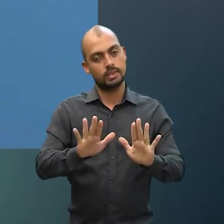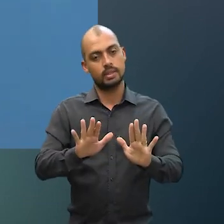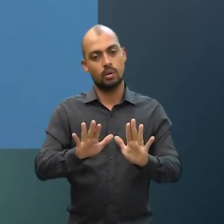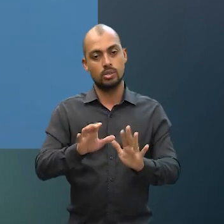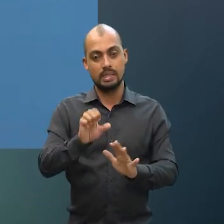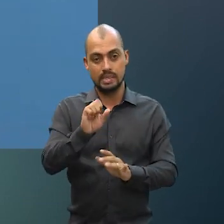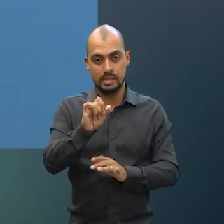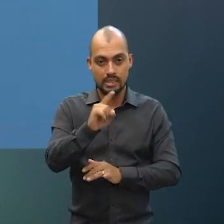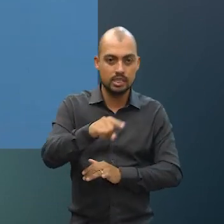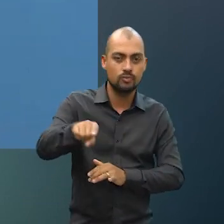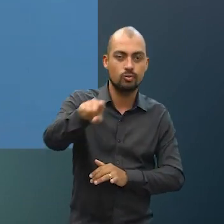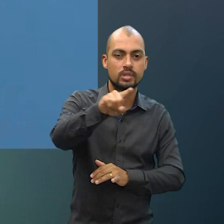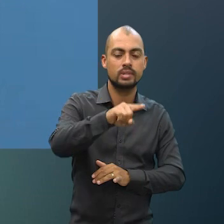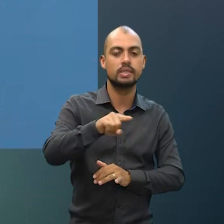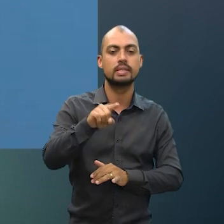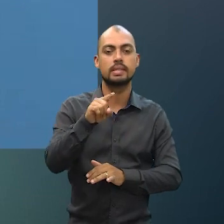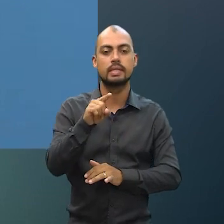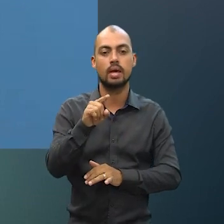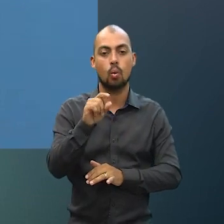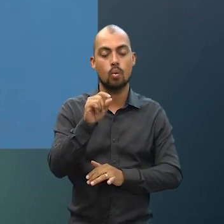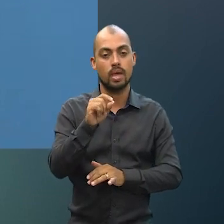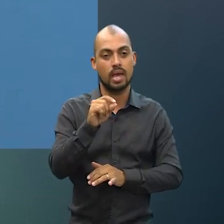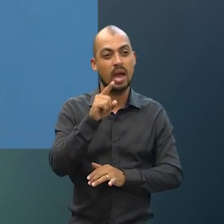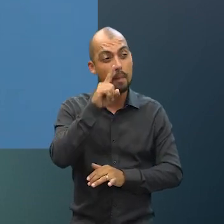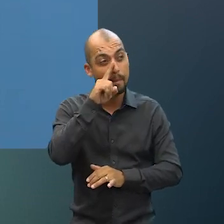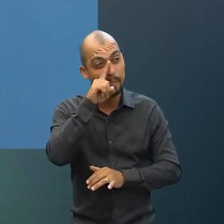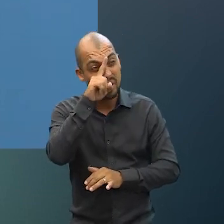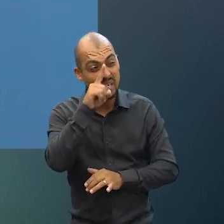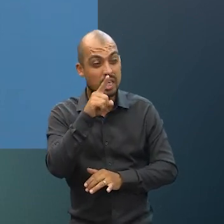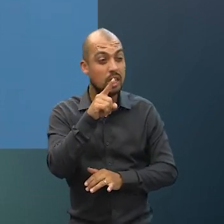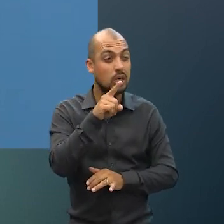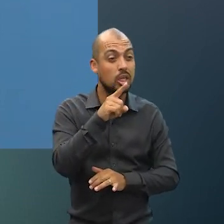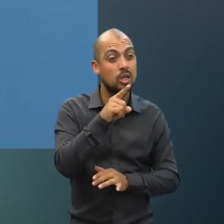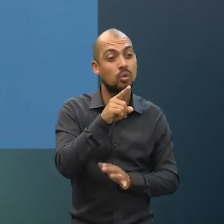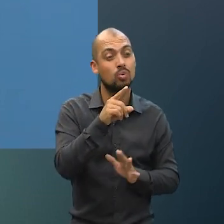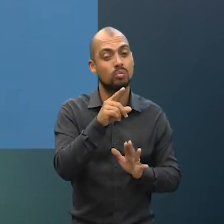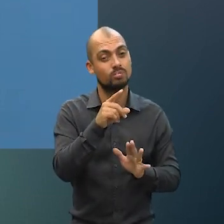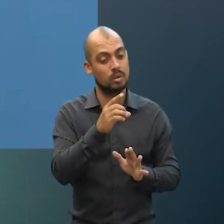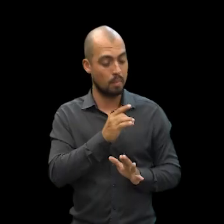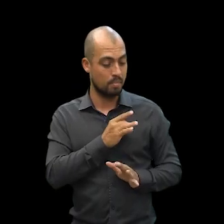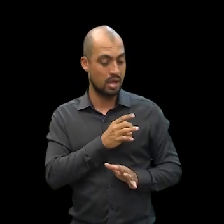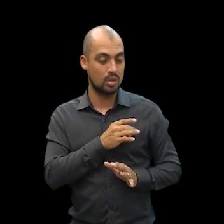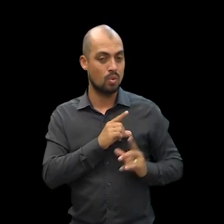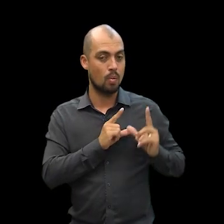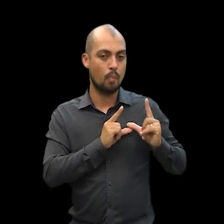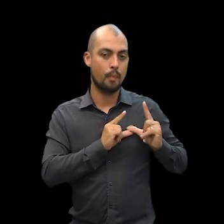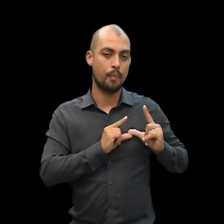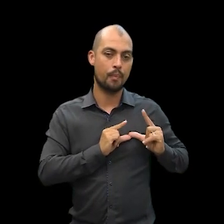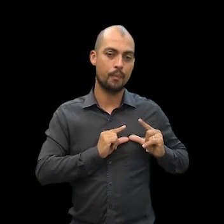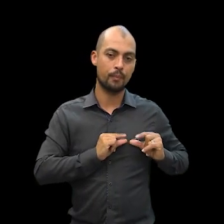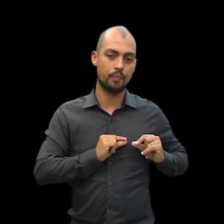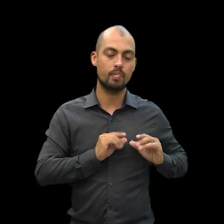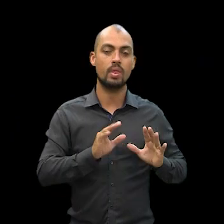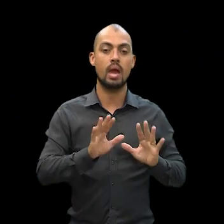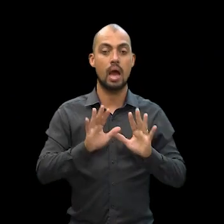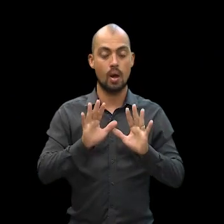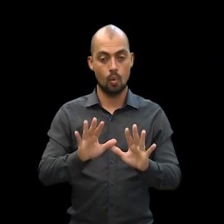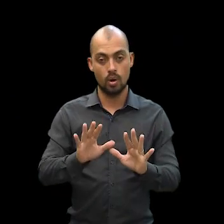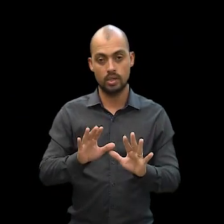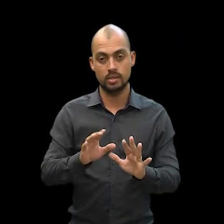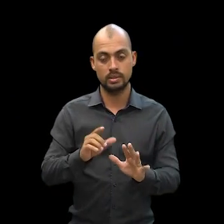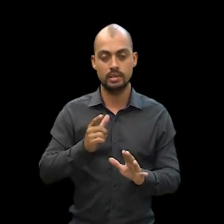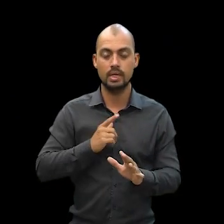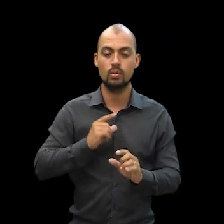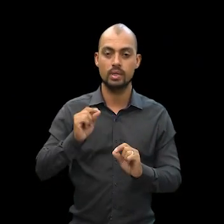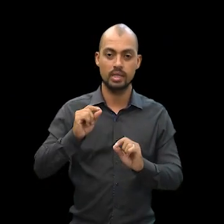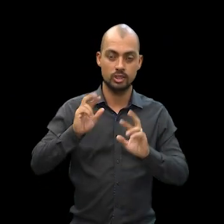você for averso a risco, o teu ganho também vai ser menor. Agora, existe